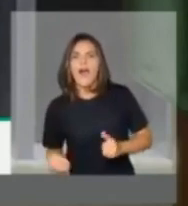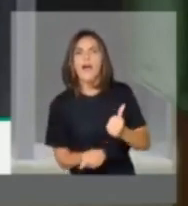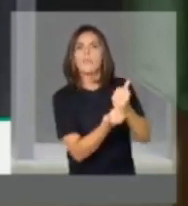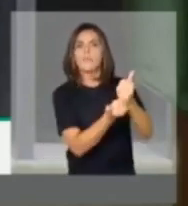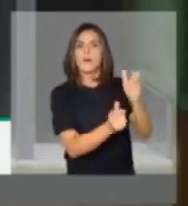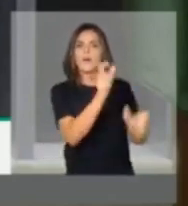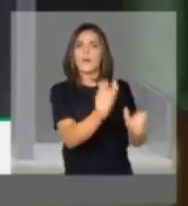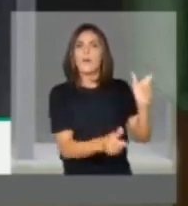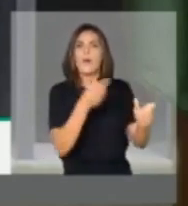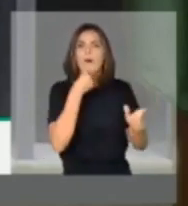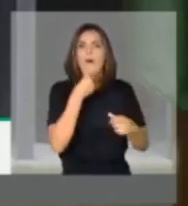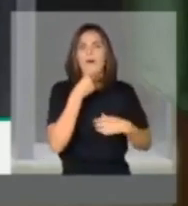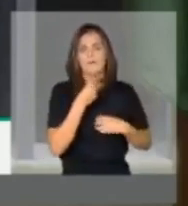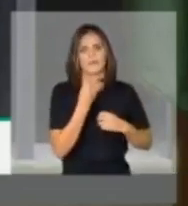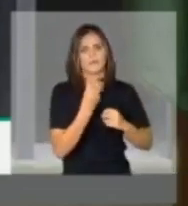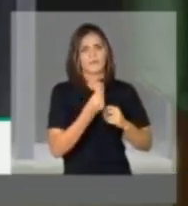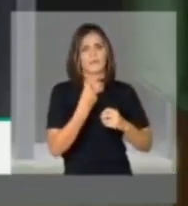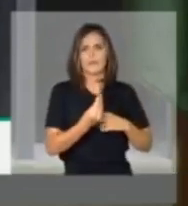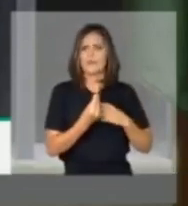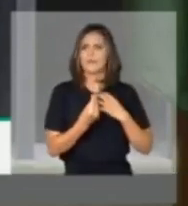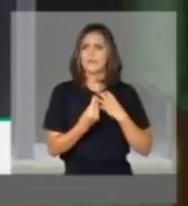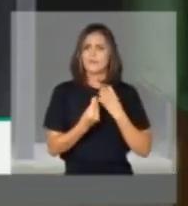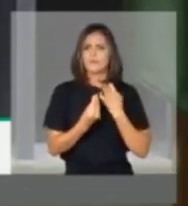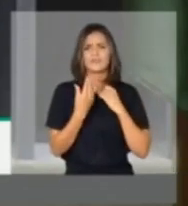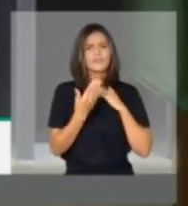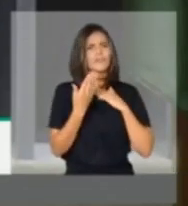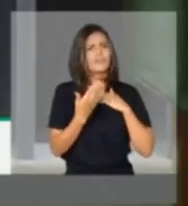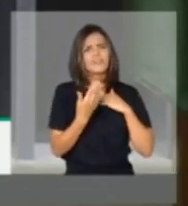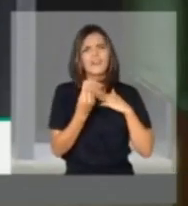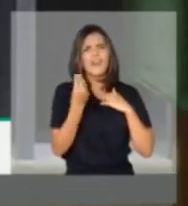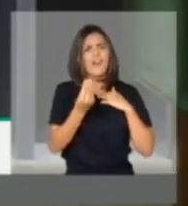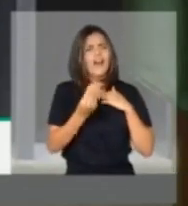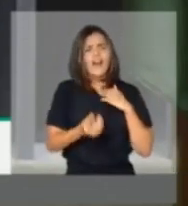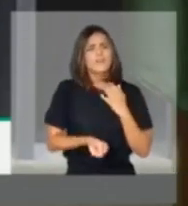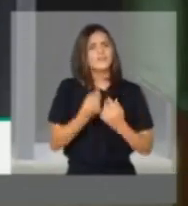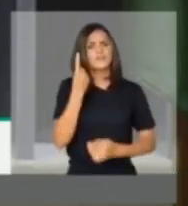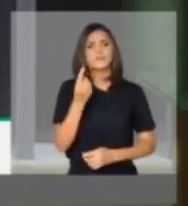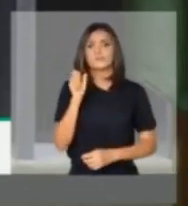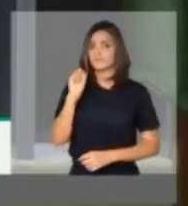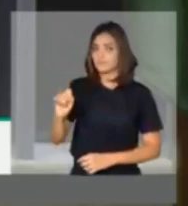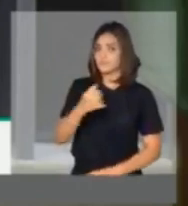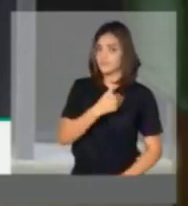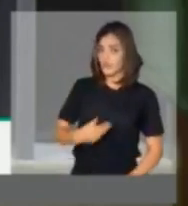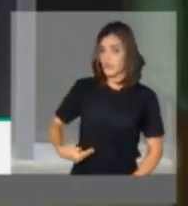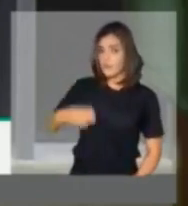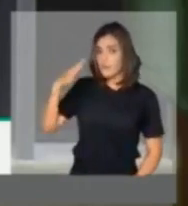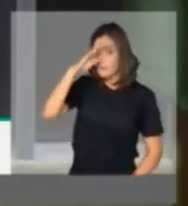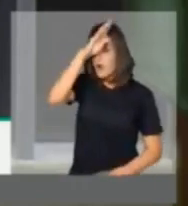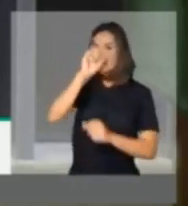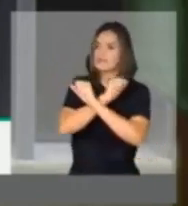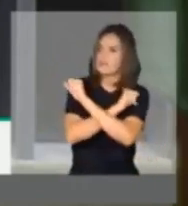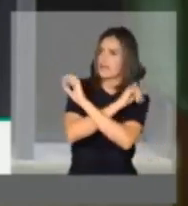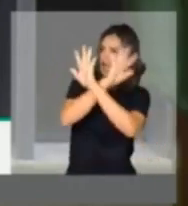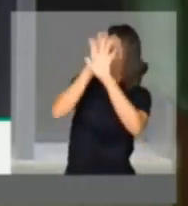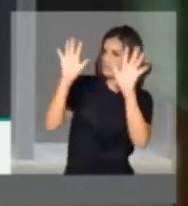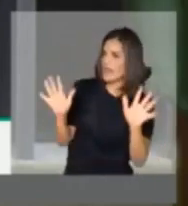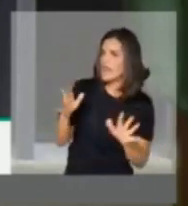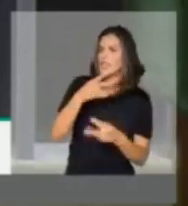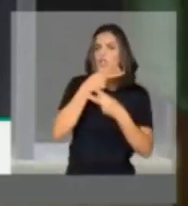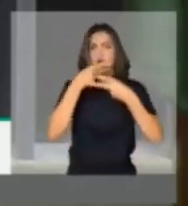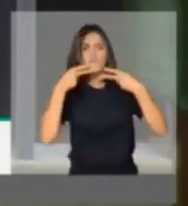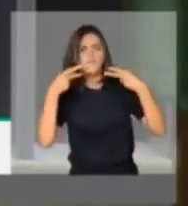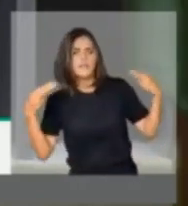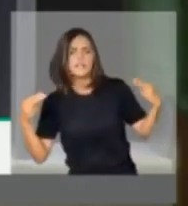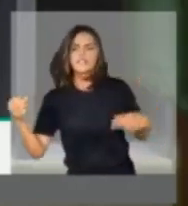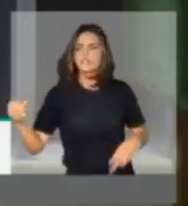para poder fazer o destino que sabe lá qual é. Afinal de contas, se é o governo da transparência, se é o governo da novidade,